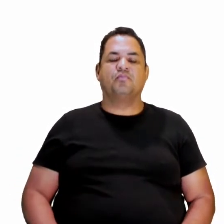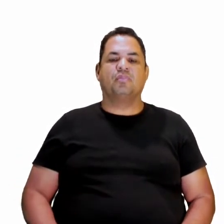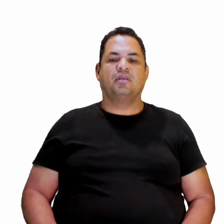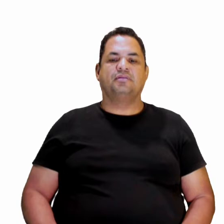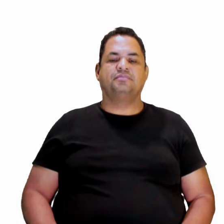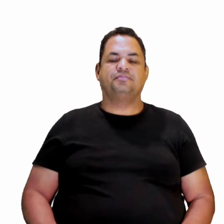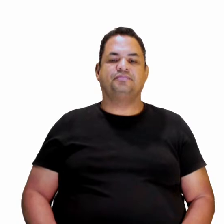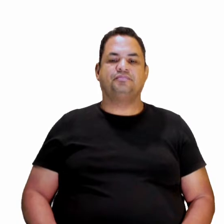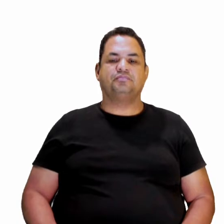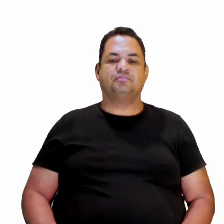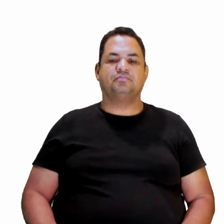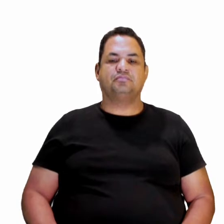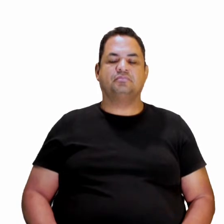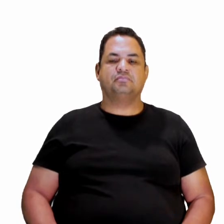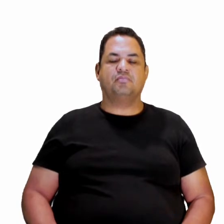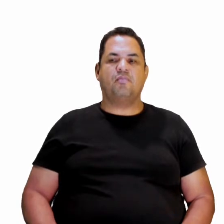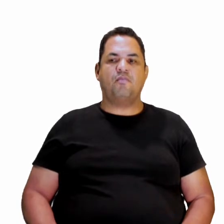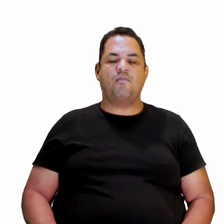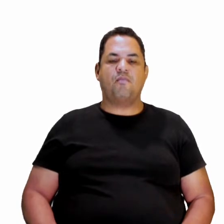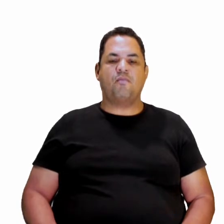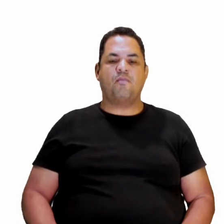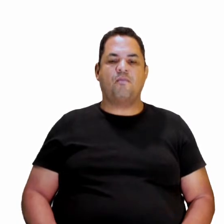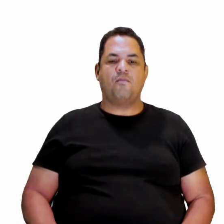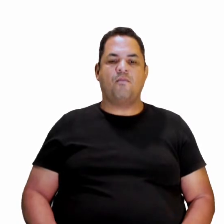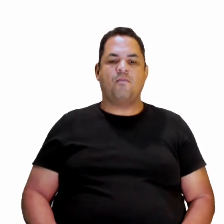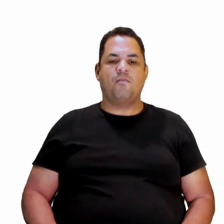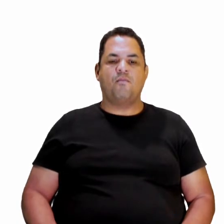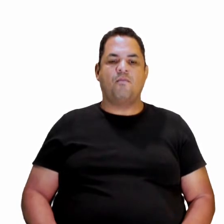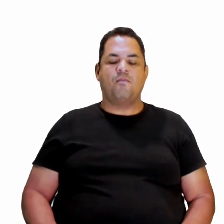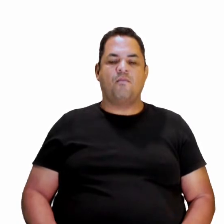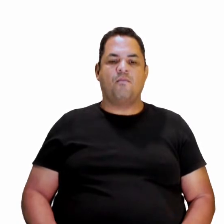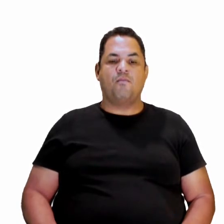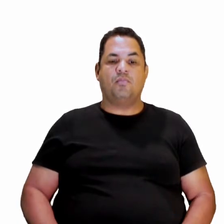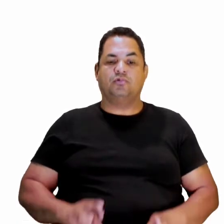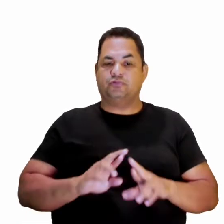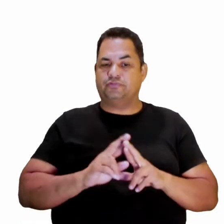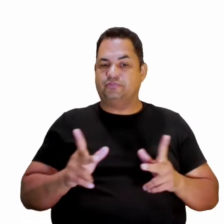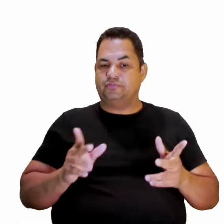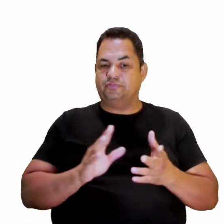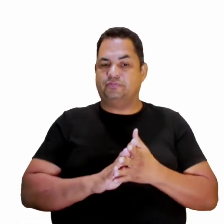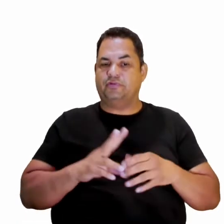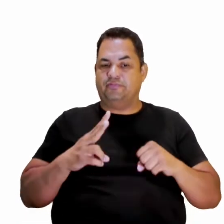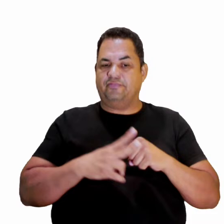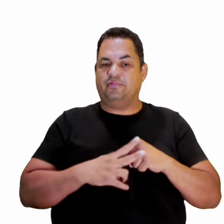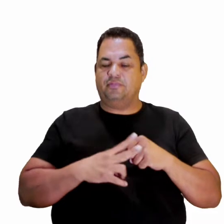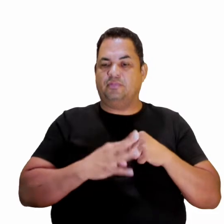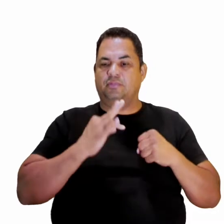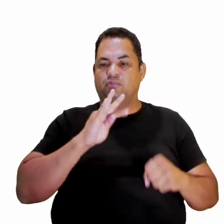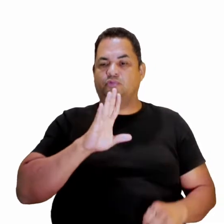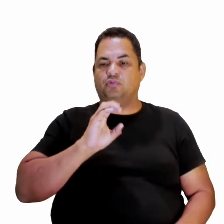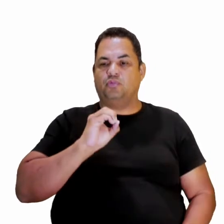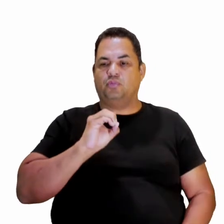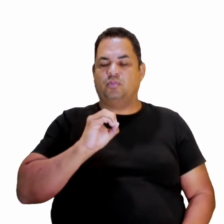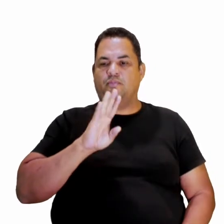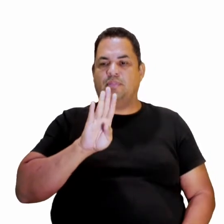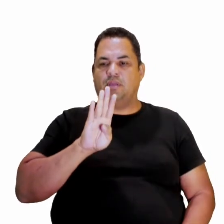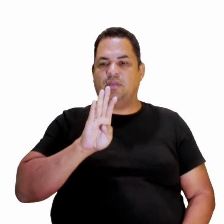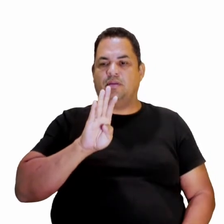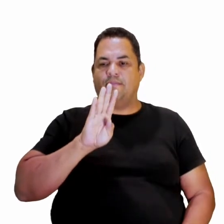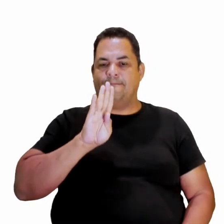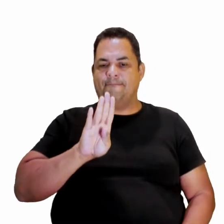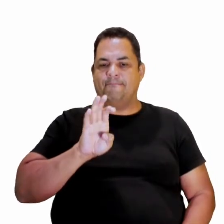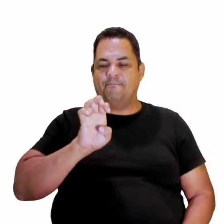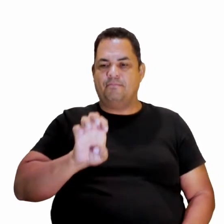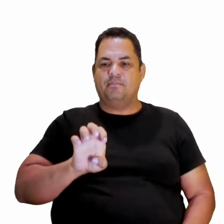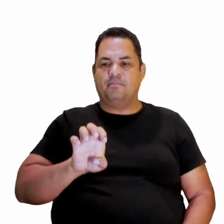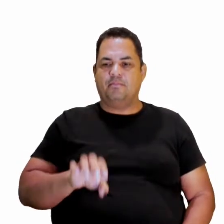aqui é a exceção do verbo to be. É o único que não vai ter essa questão de